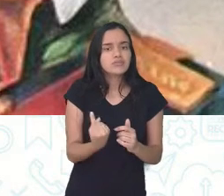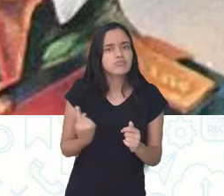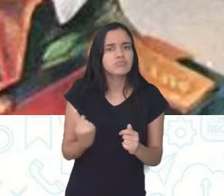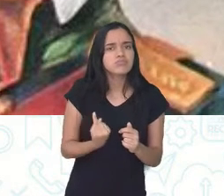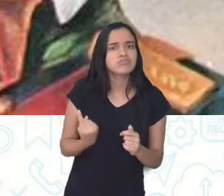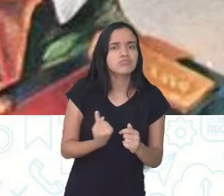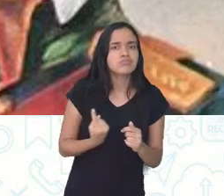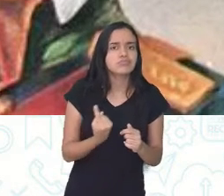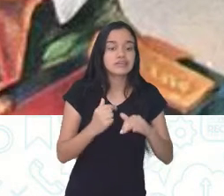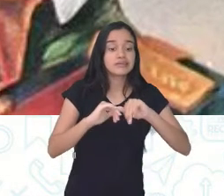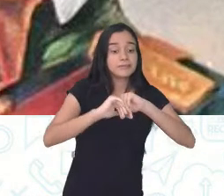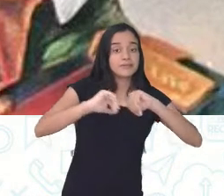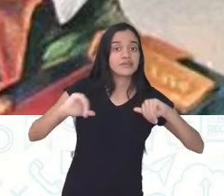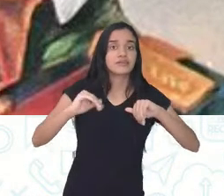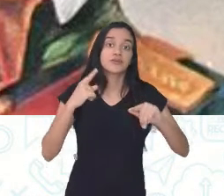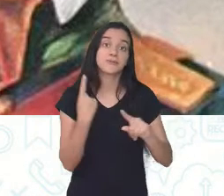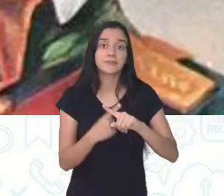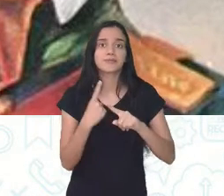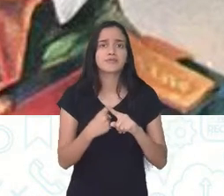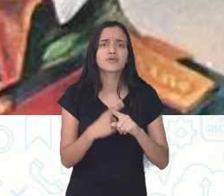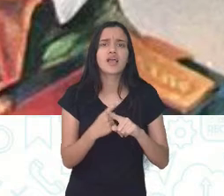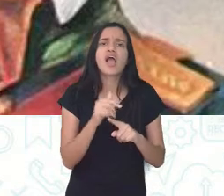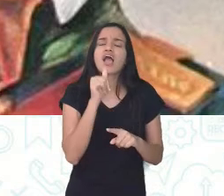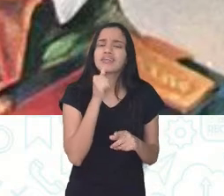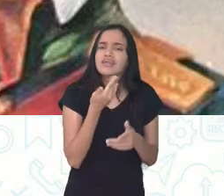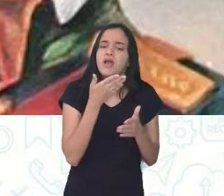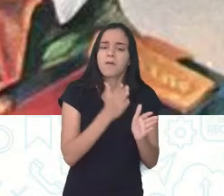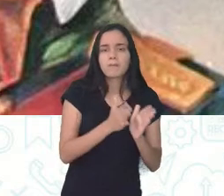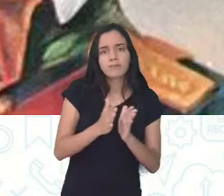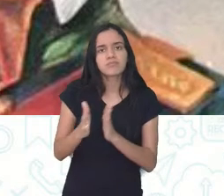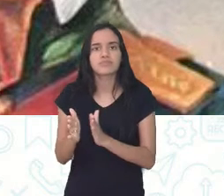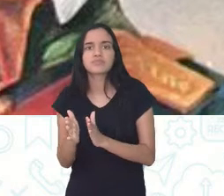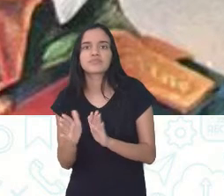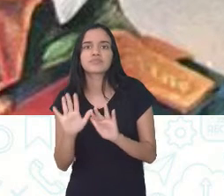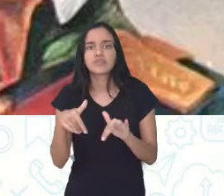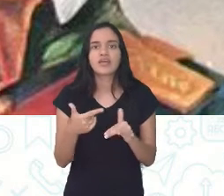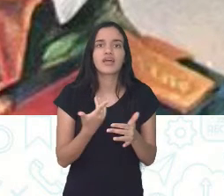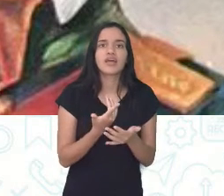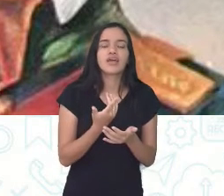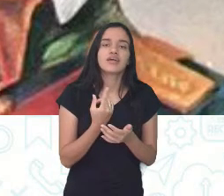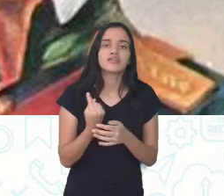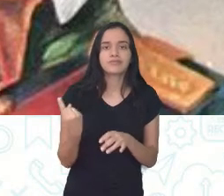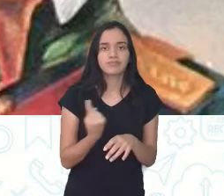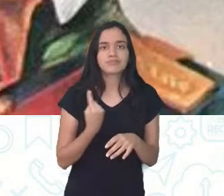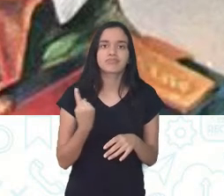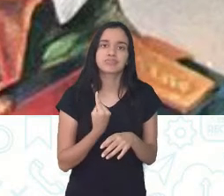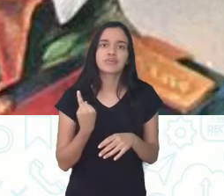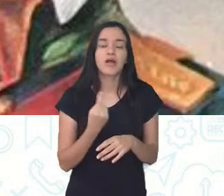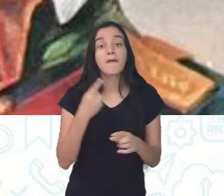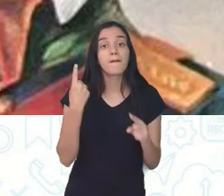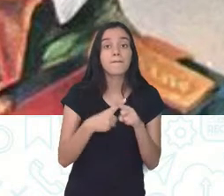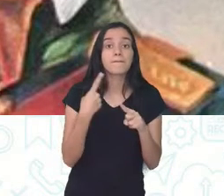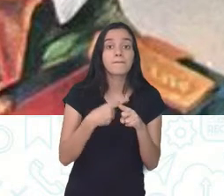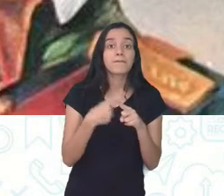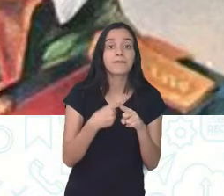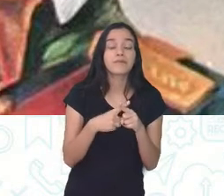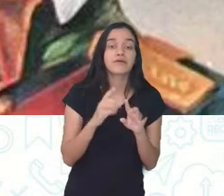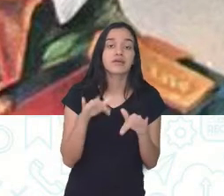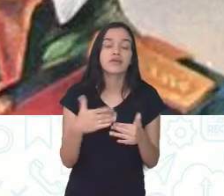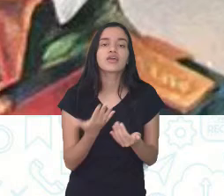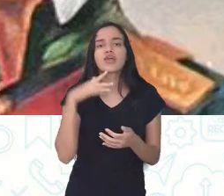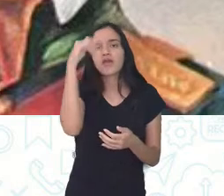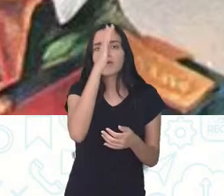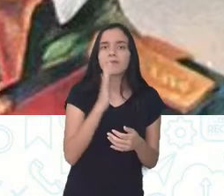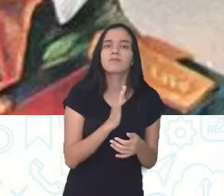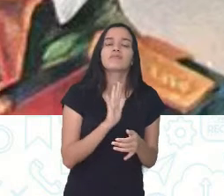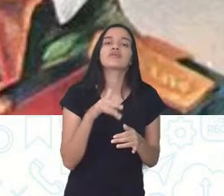dessa consolidação, porque ainda é um processo, né, de se tornar independente ali, porque mesmo independente, o